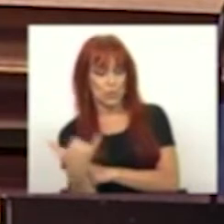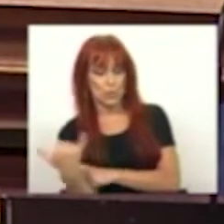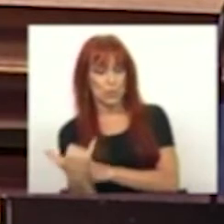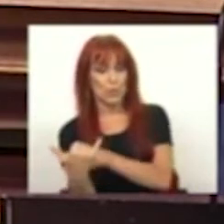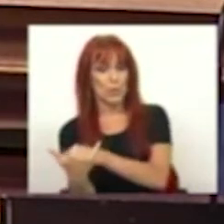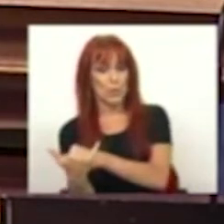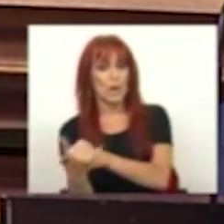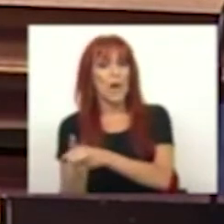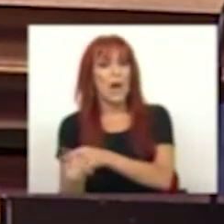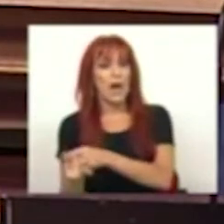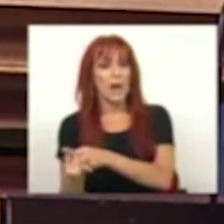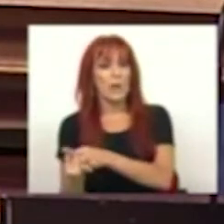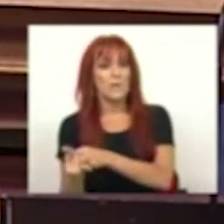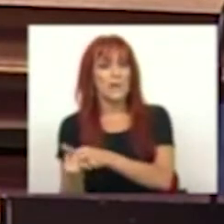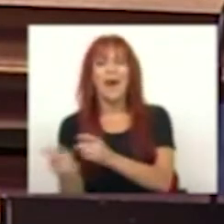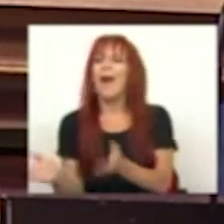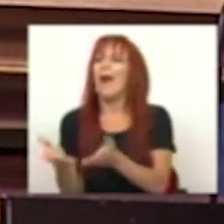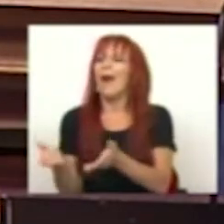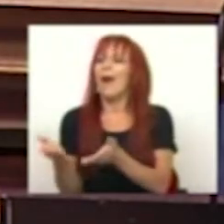segundo é um